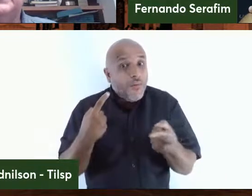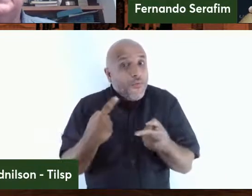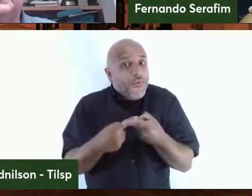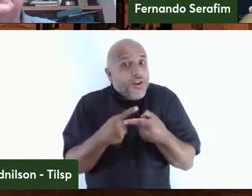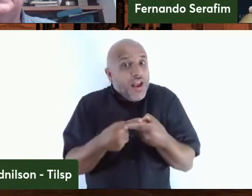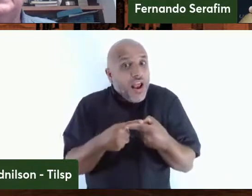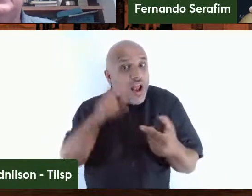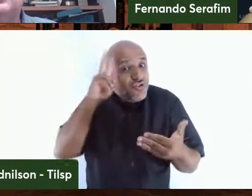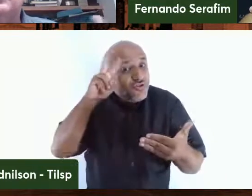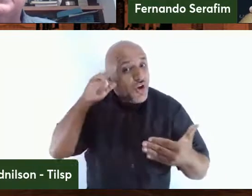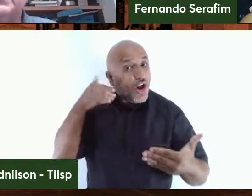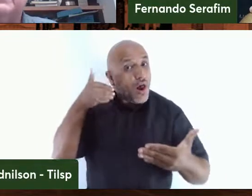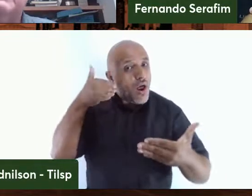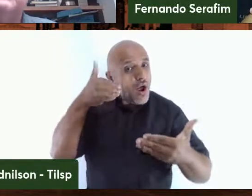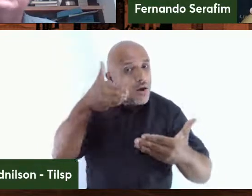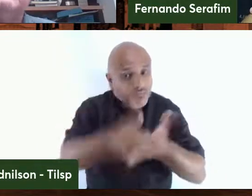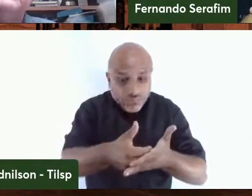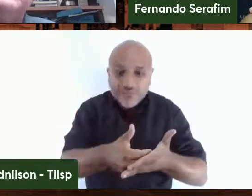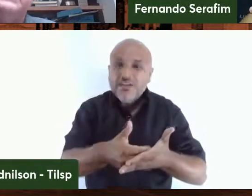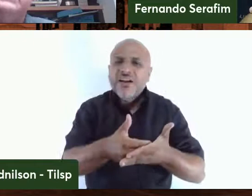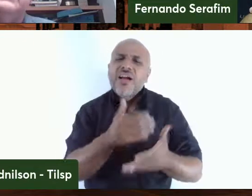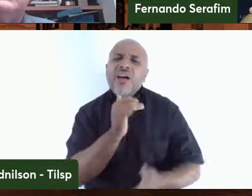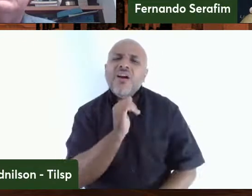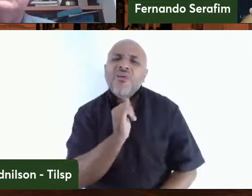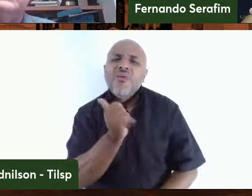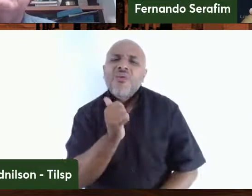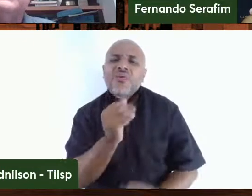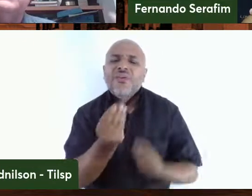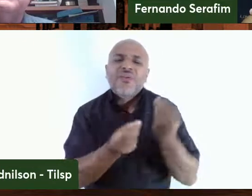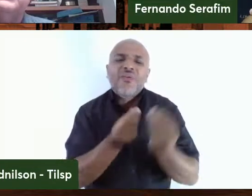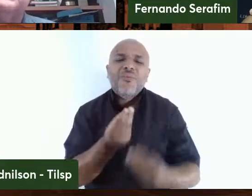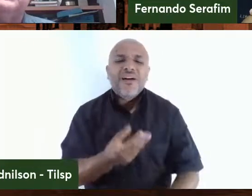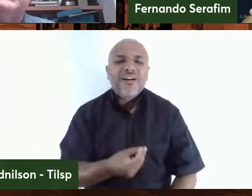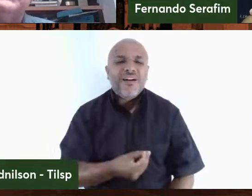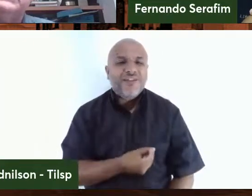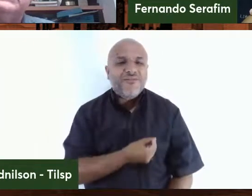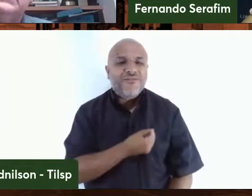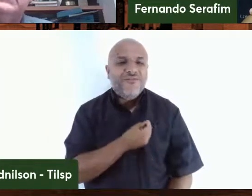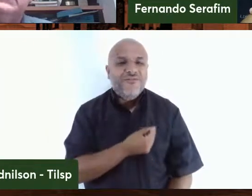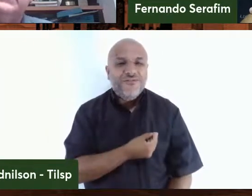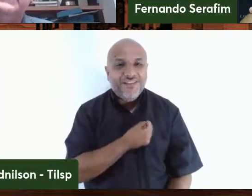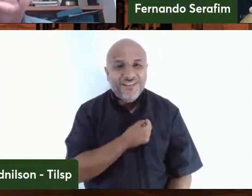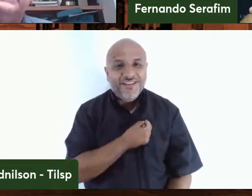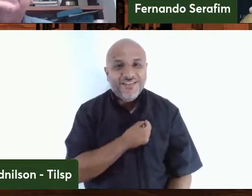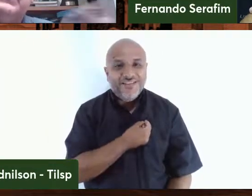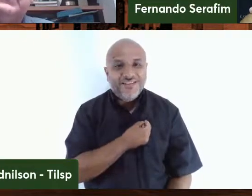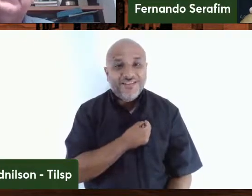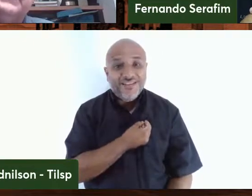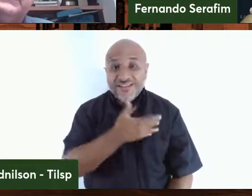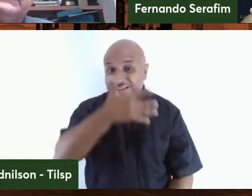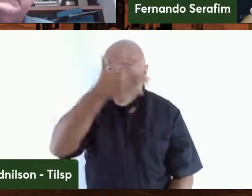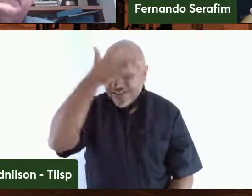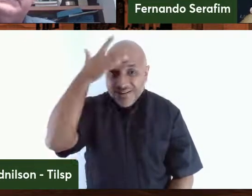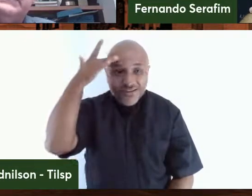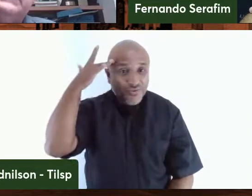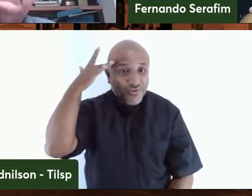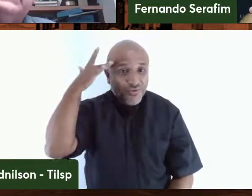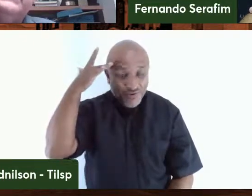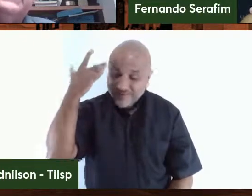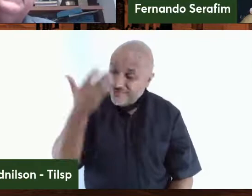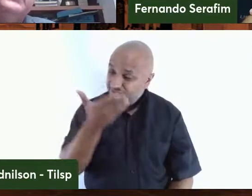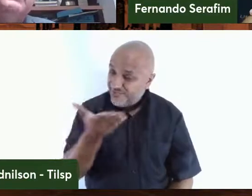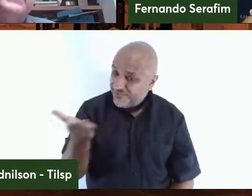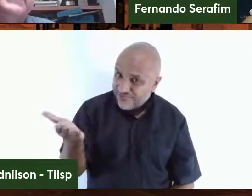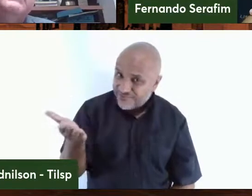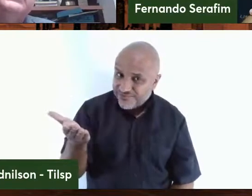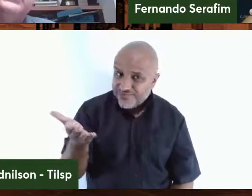história, ela conta, vamos dizer, a vida também das pessoas, né? As pessoas,